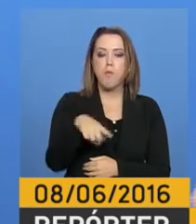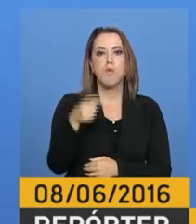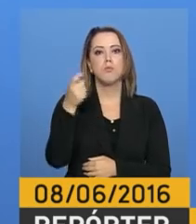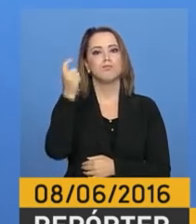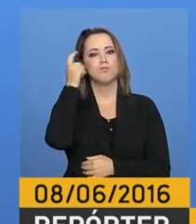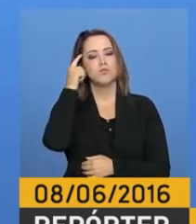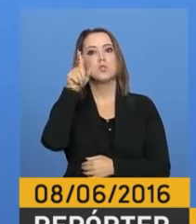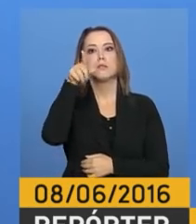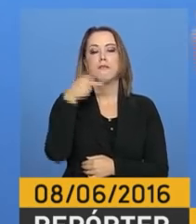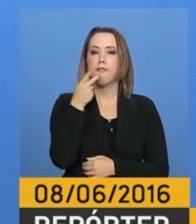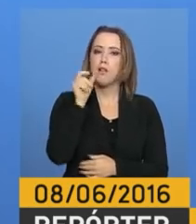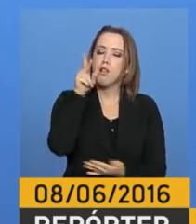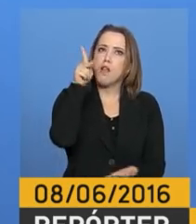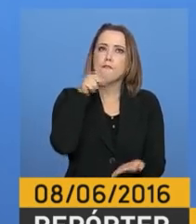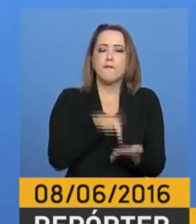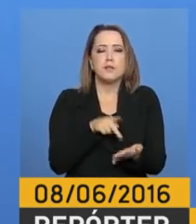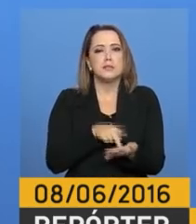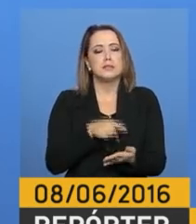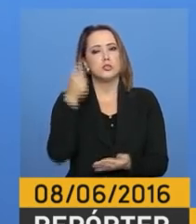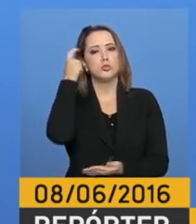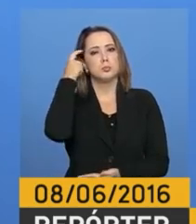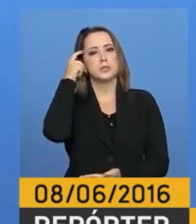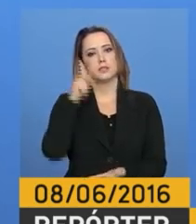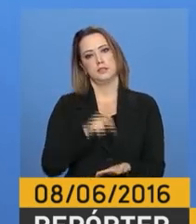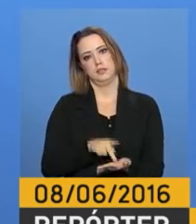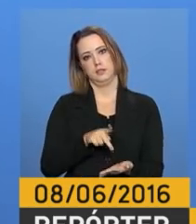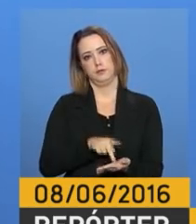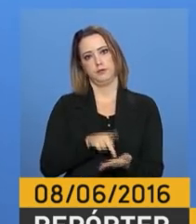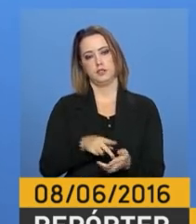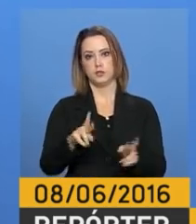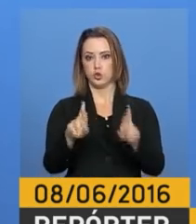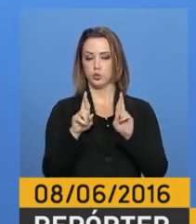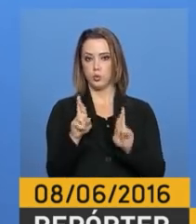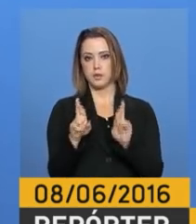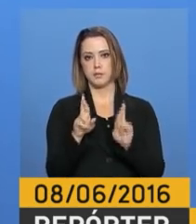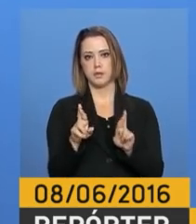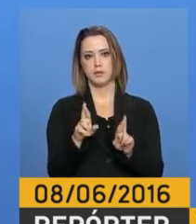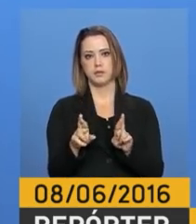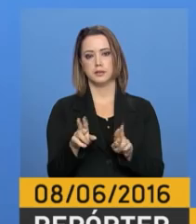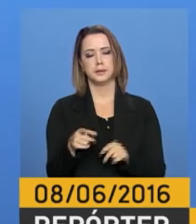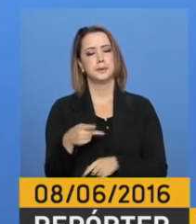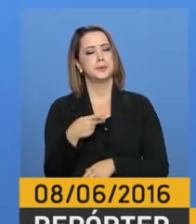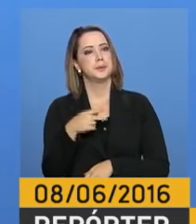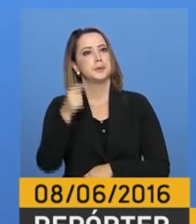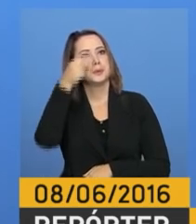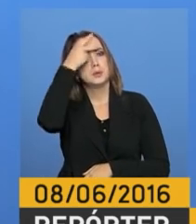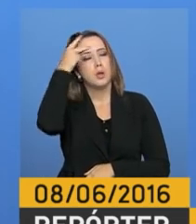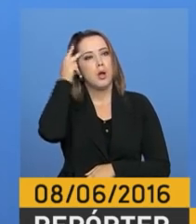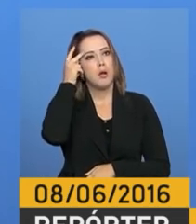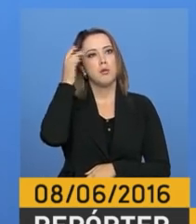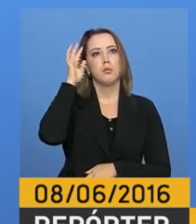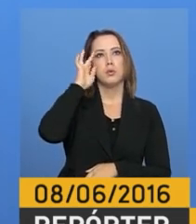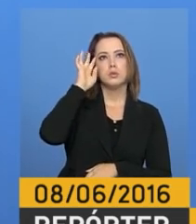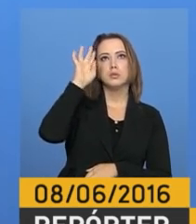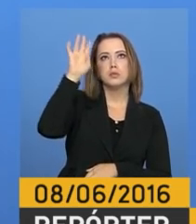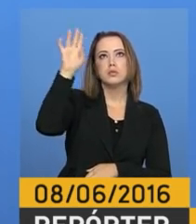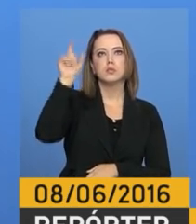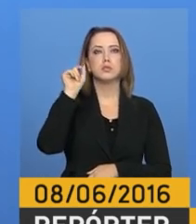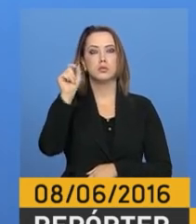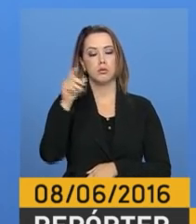um realista esperançoso o otimista muitas vezes ele se